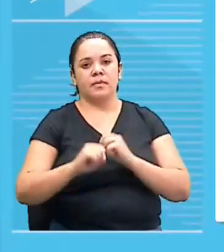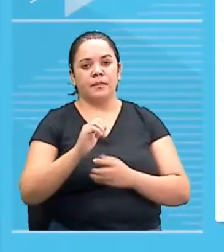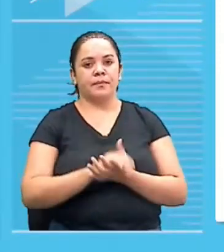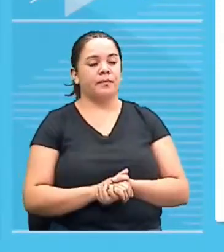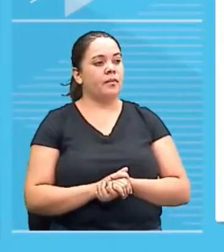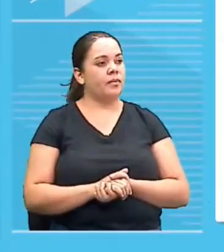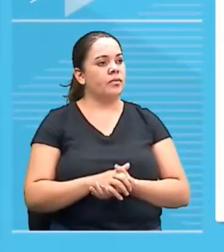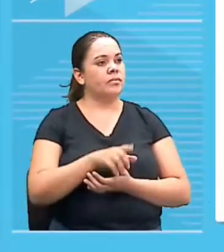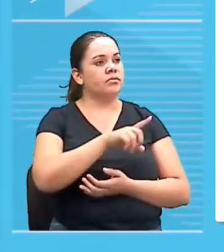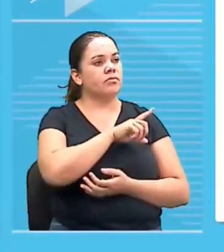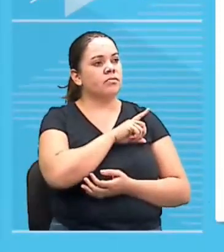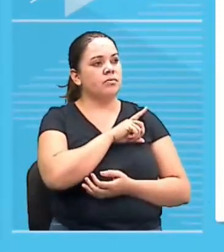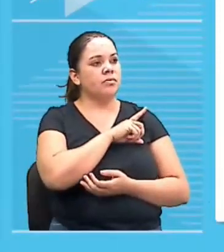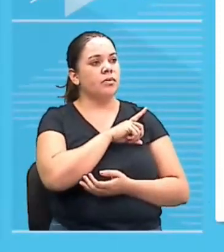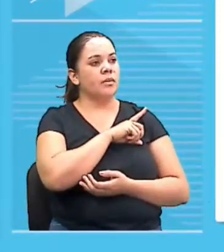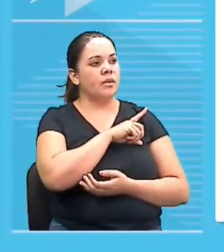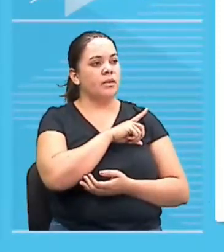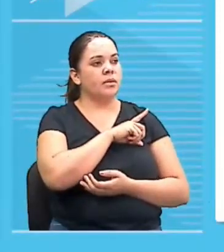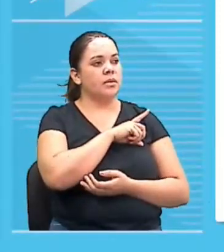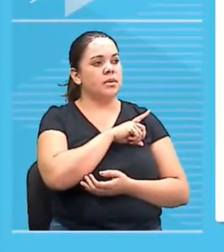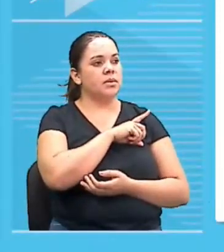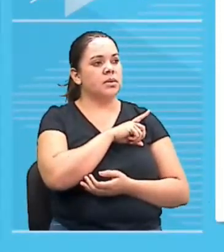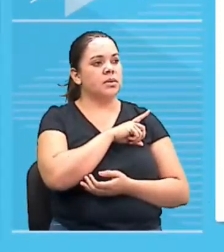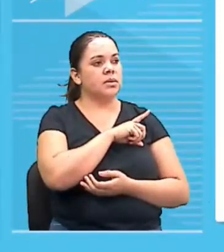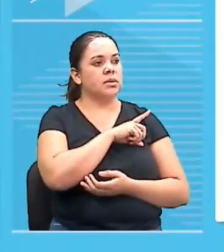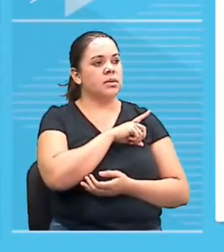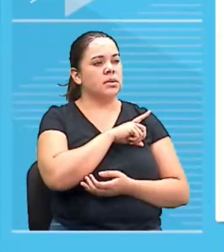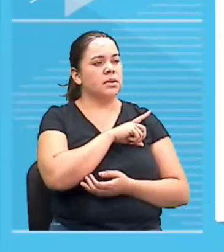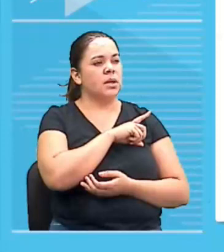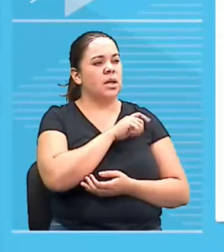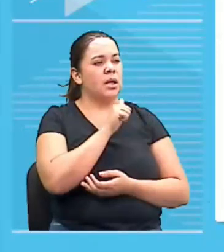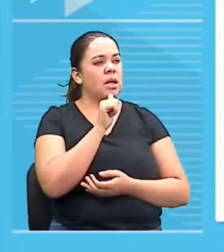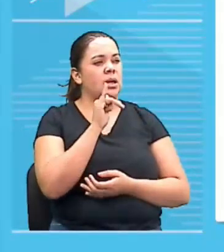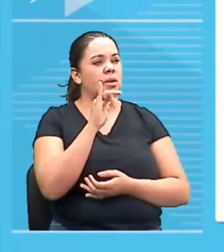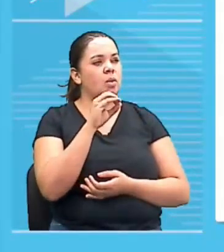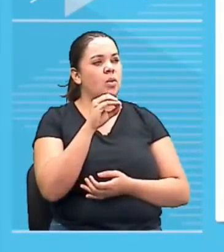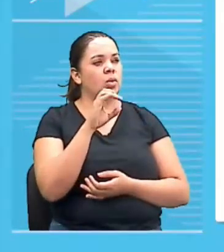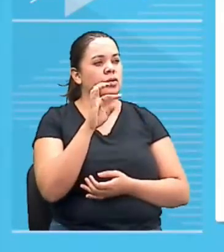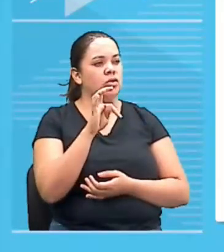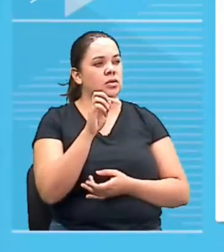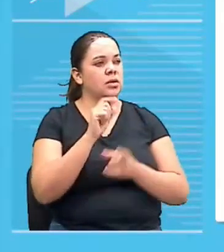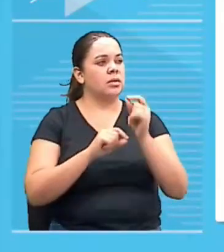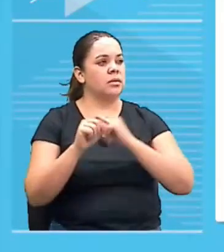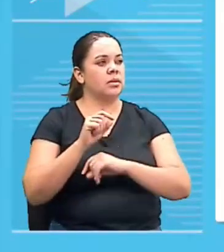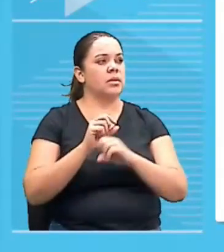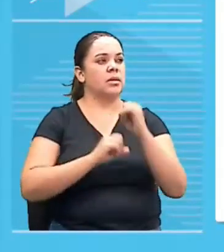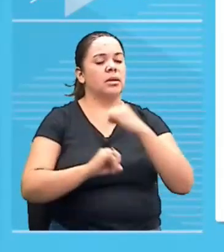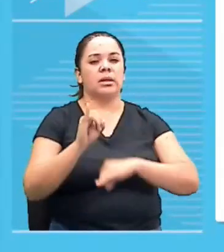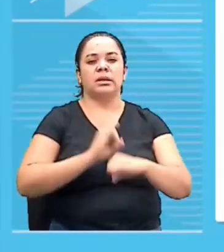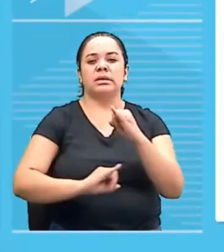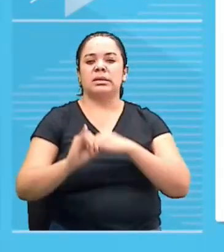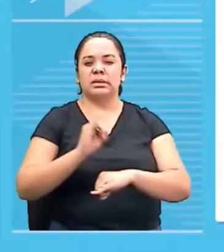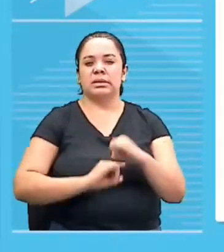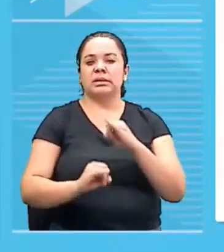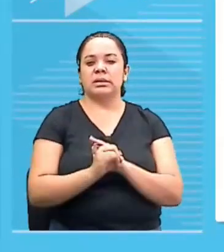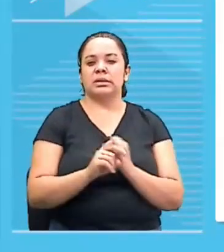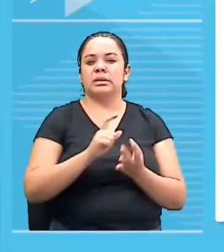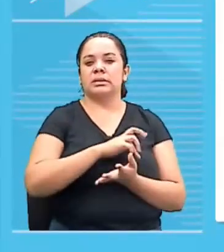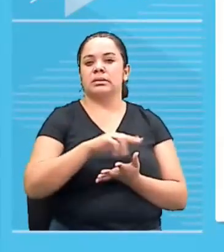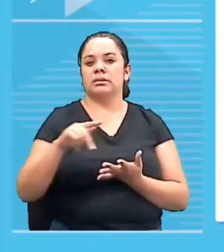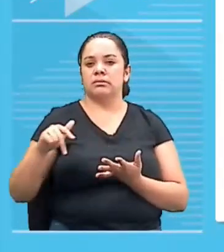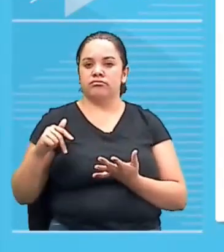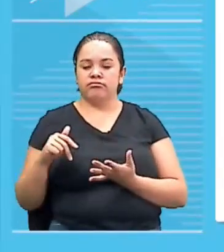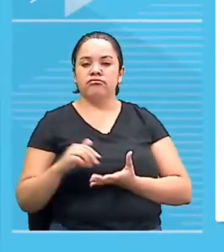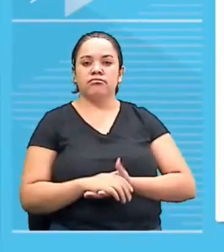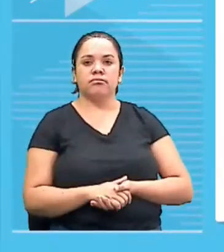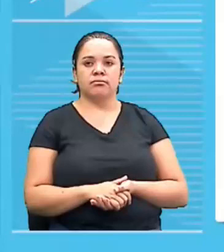componentes por meio de IoT, certo? IoT, a internet das coisas,